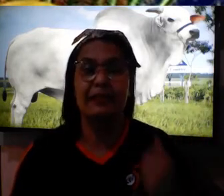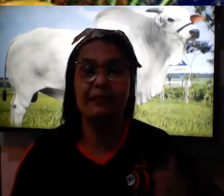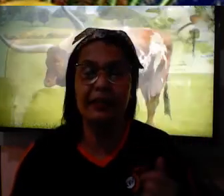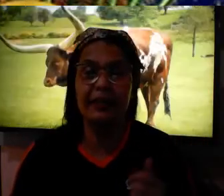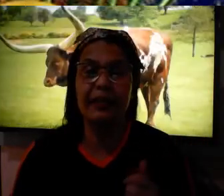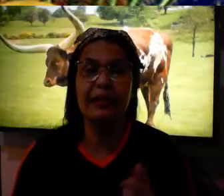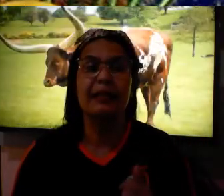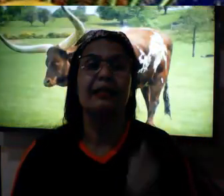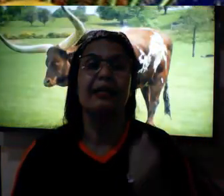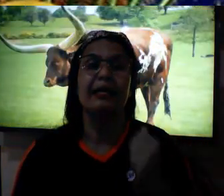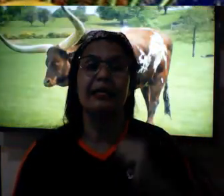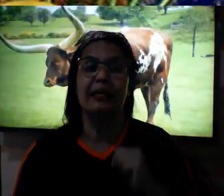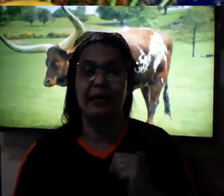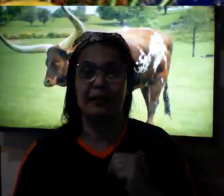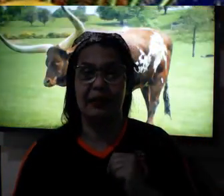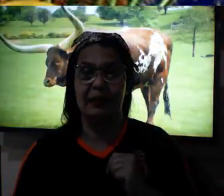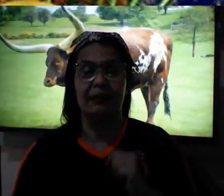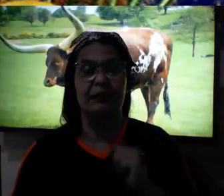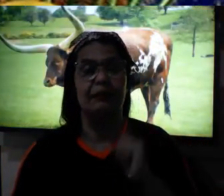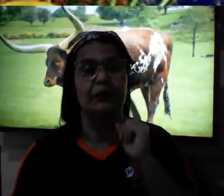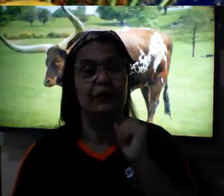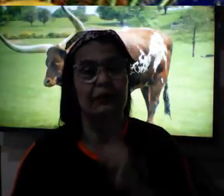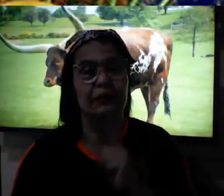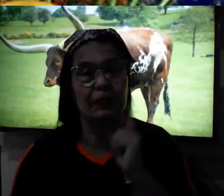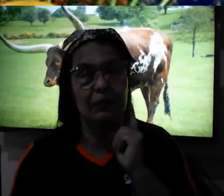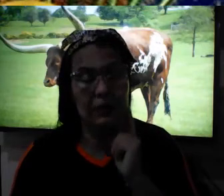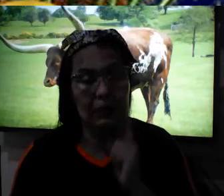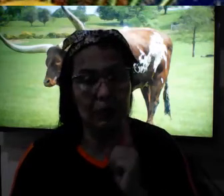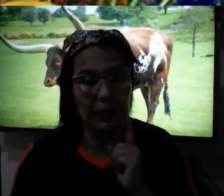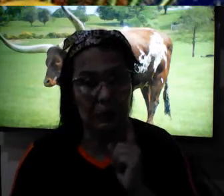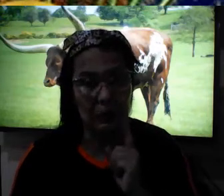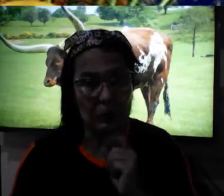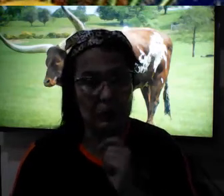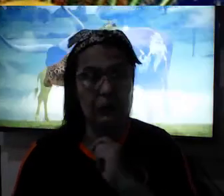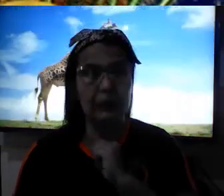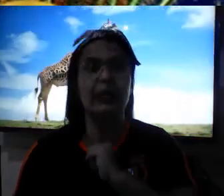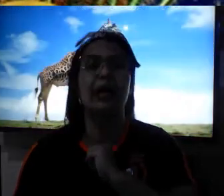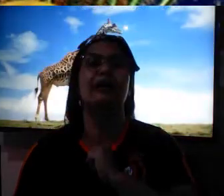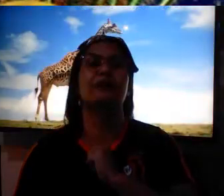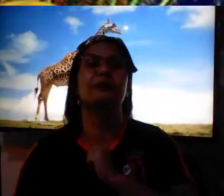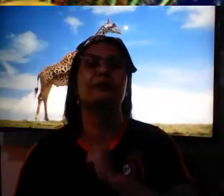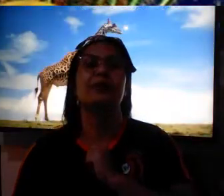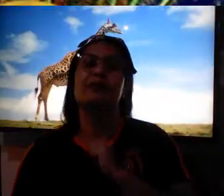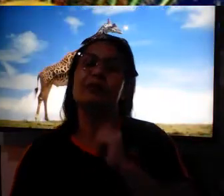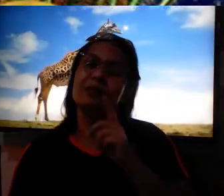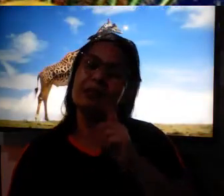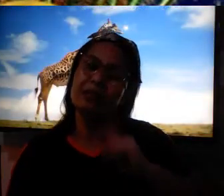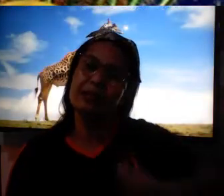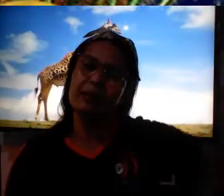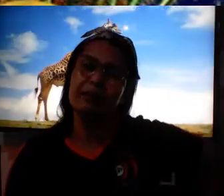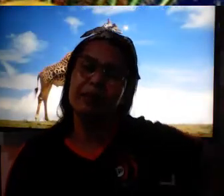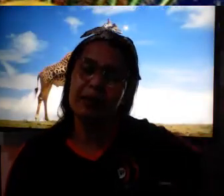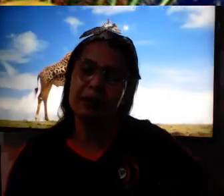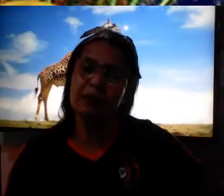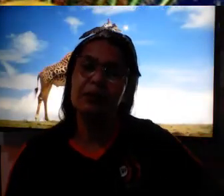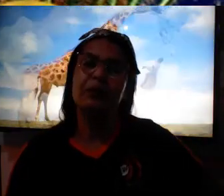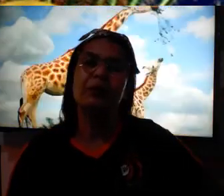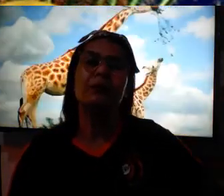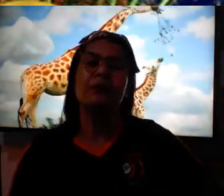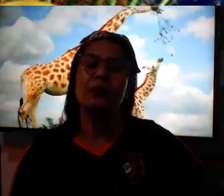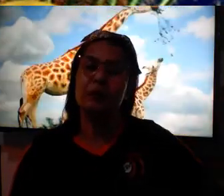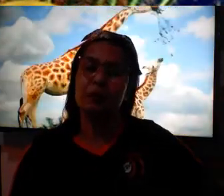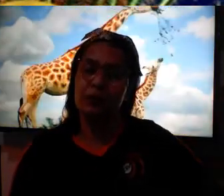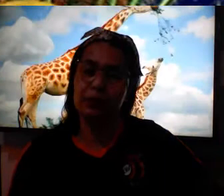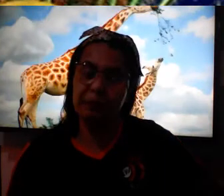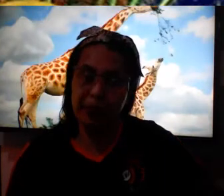se defender e ela queima. Portanto, temos que tomar muito cuidado. Vocês sabiam que